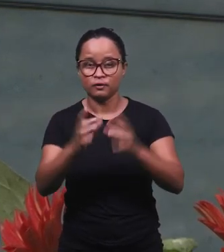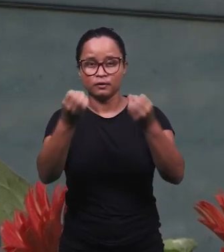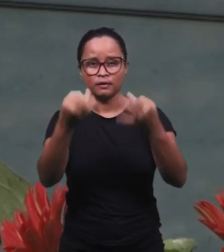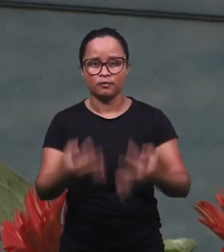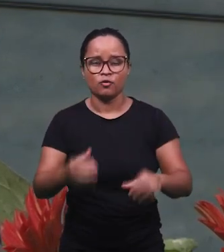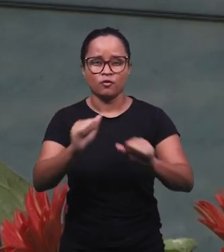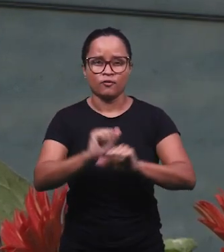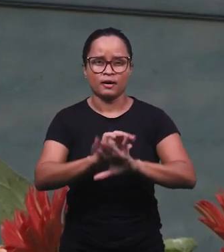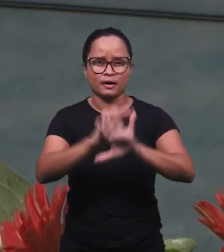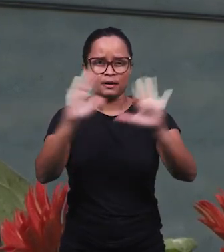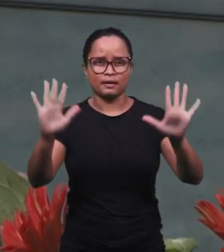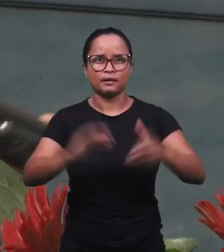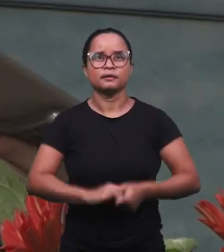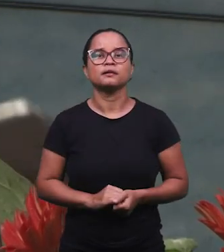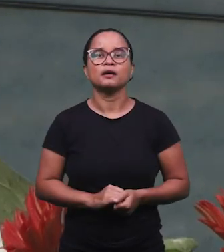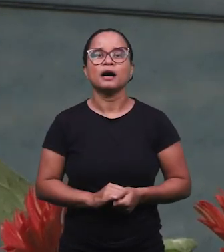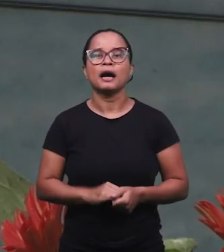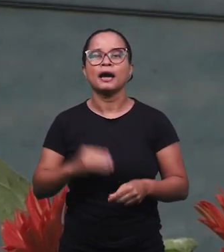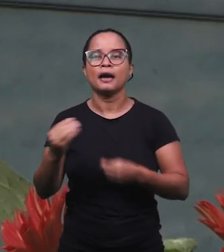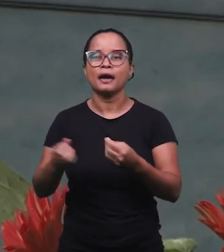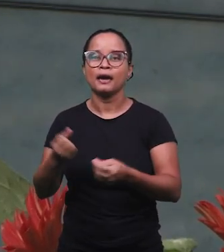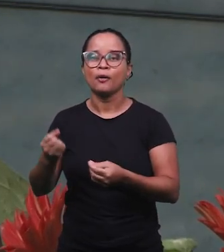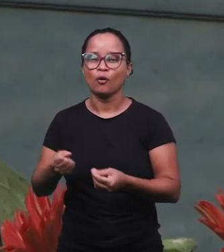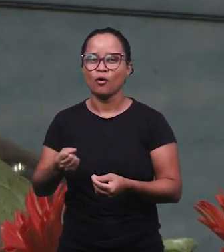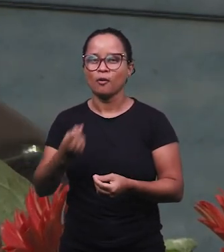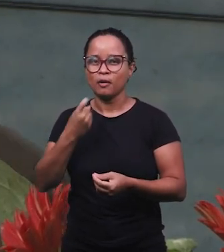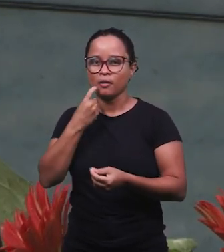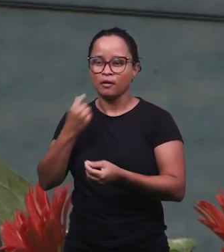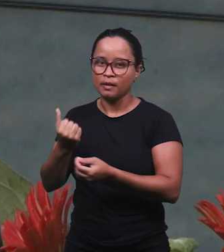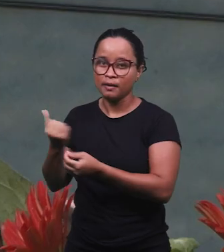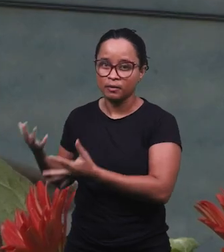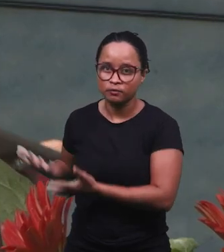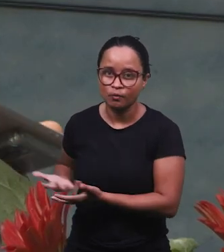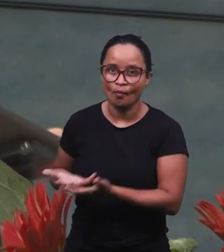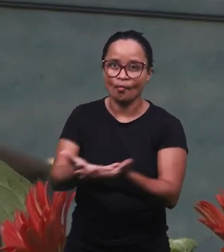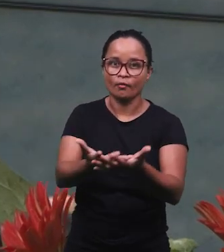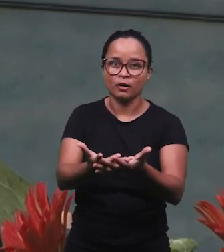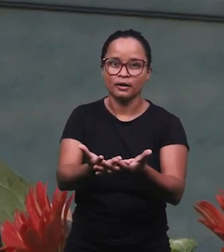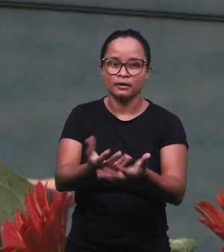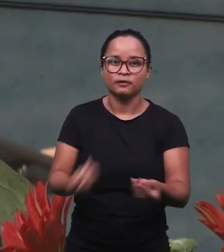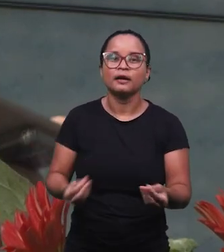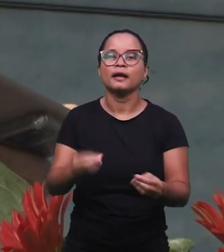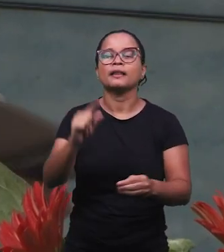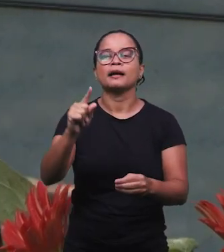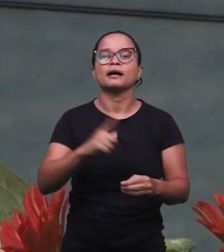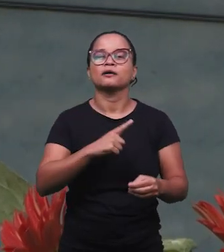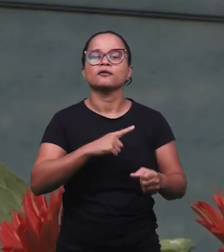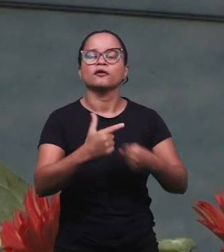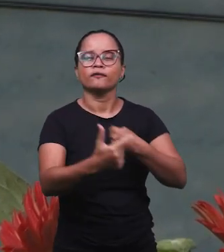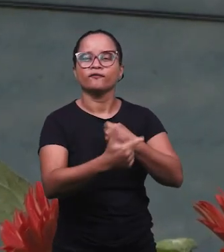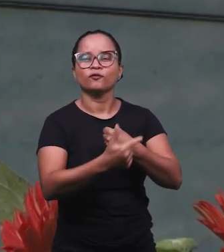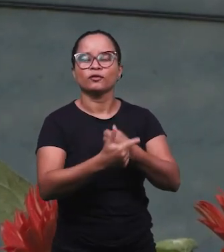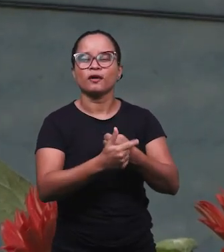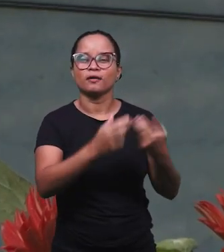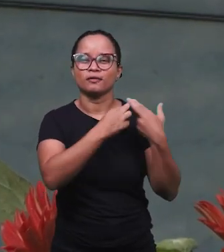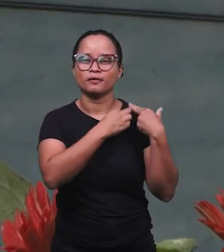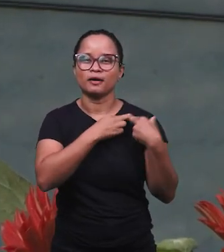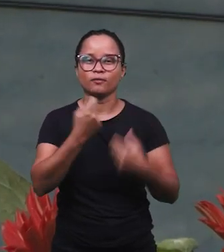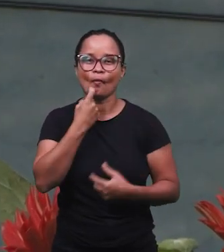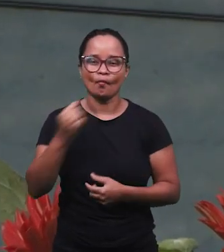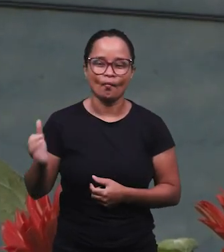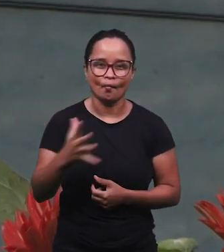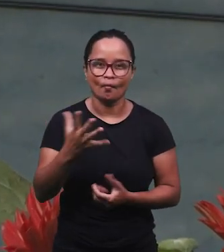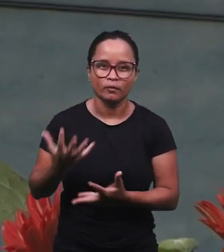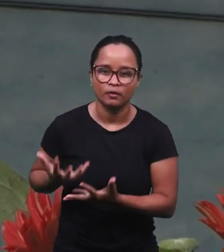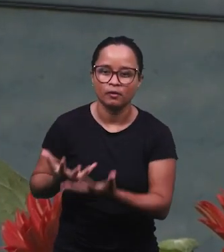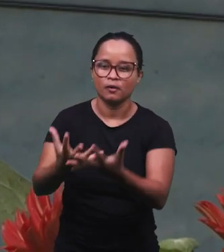clara, é o lançar as redes, né? Ali a rede tinha uma função, pegar os peixes. A gente tem